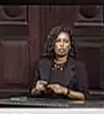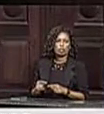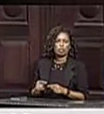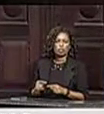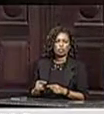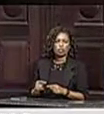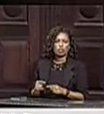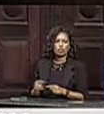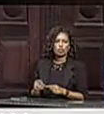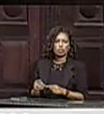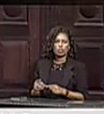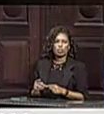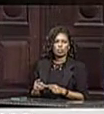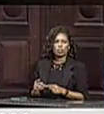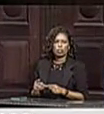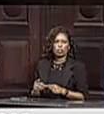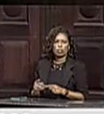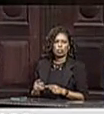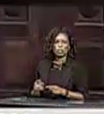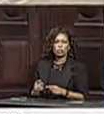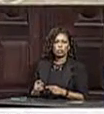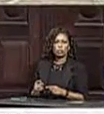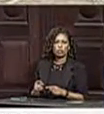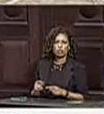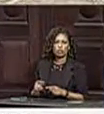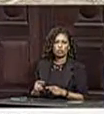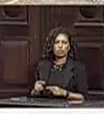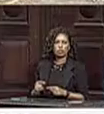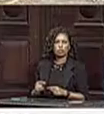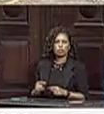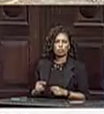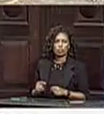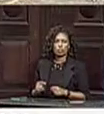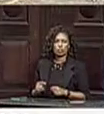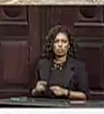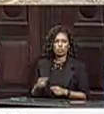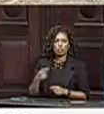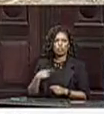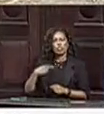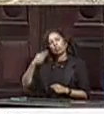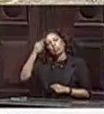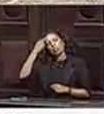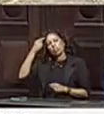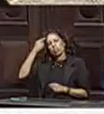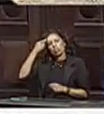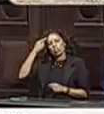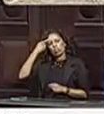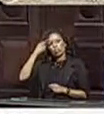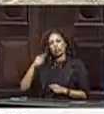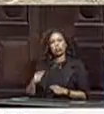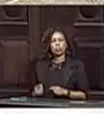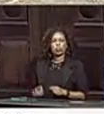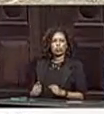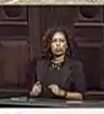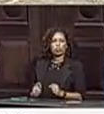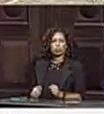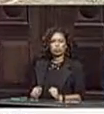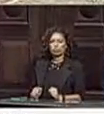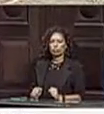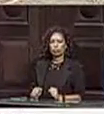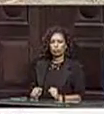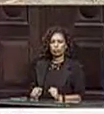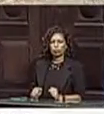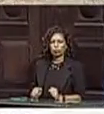70, militante do Partido Comunista, eu e ele, no qual ajudamos a travar uma grande luta em